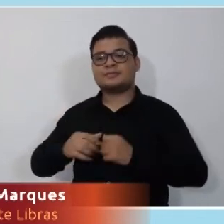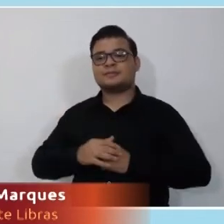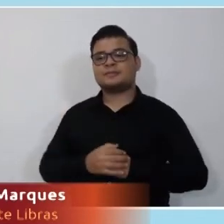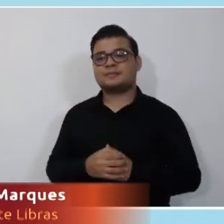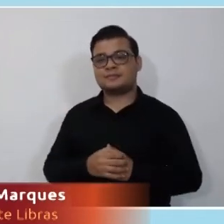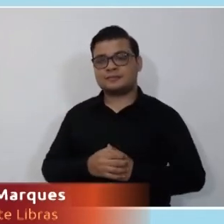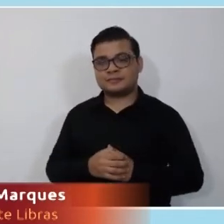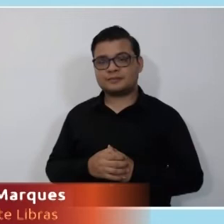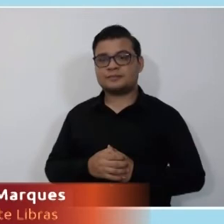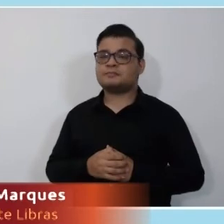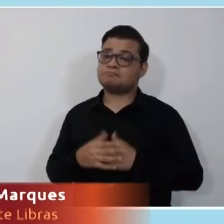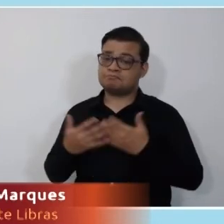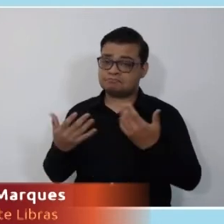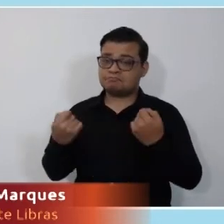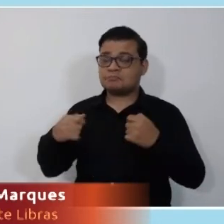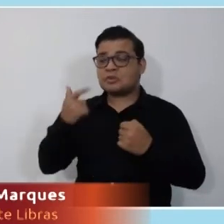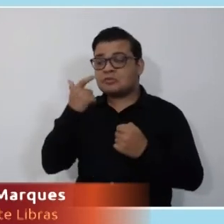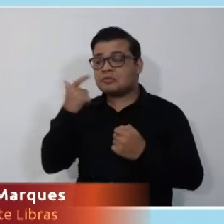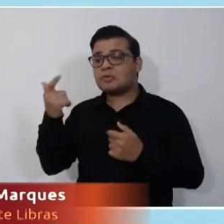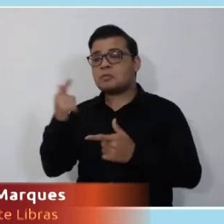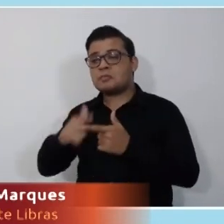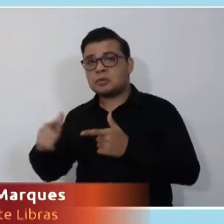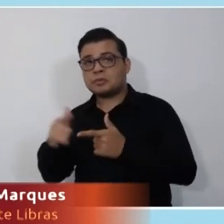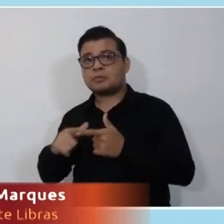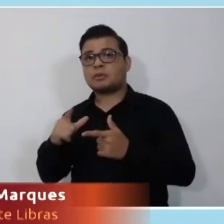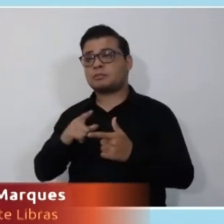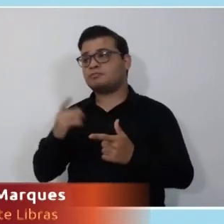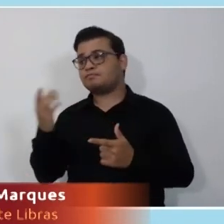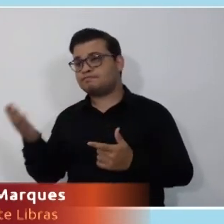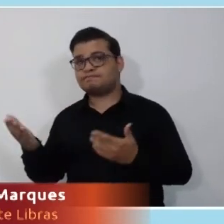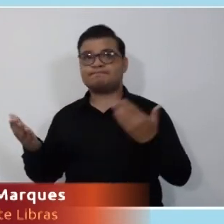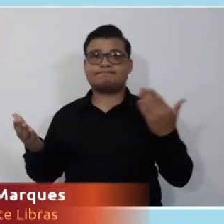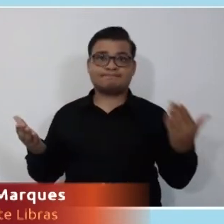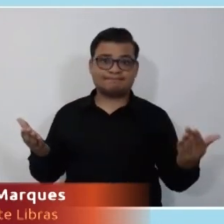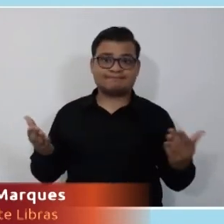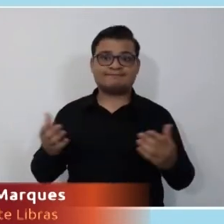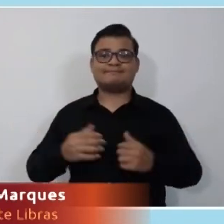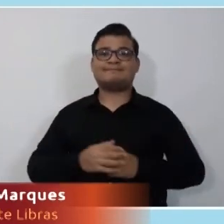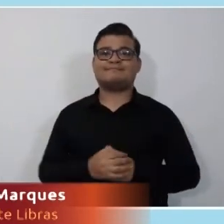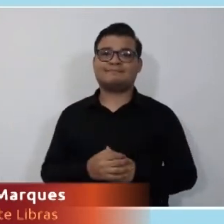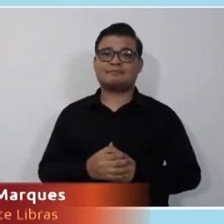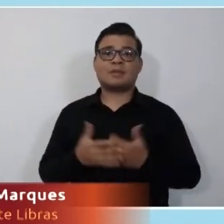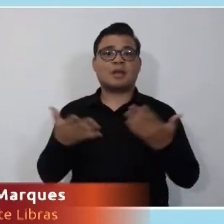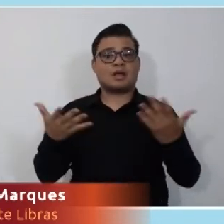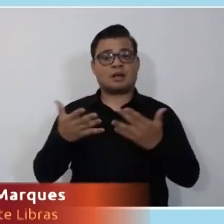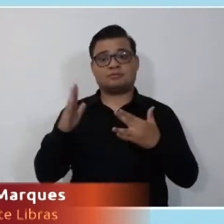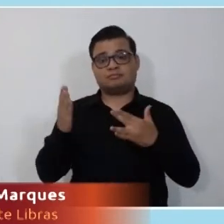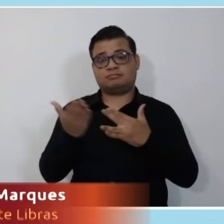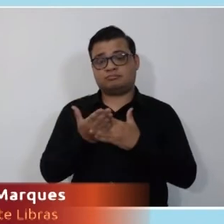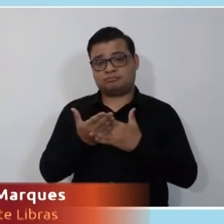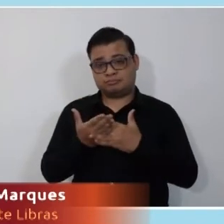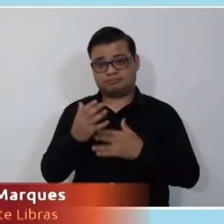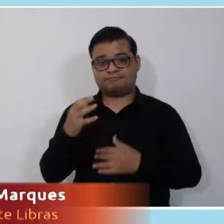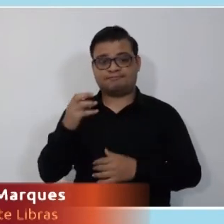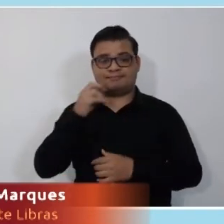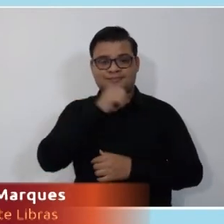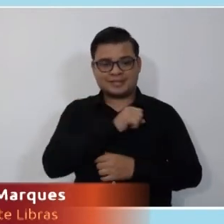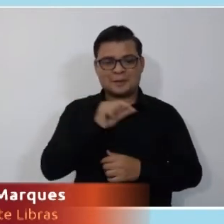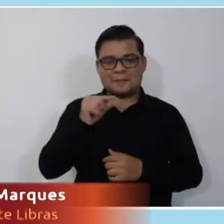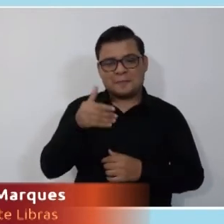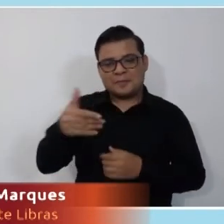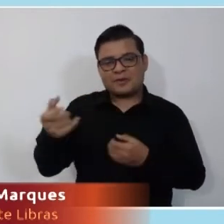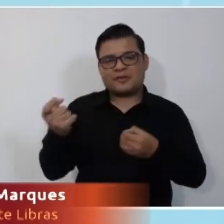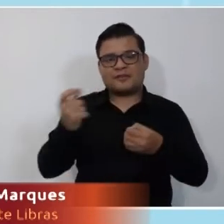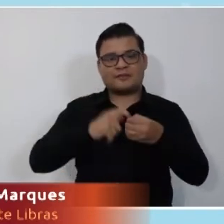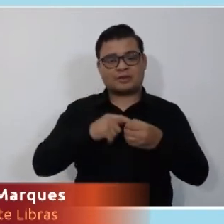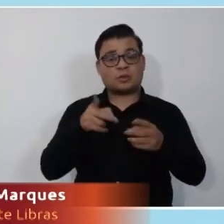visualizar um lado do problema, né? Bom, a gente vai para um outro intervalo, daqui a pouco voltamos para finalizar essa conversa a respeito de